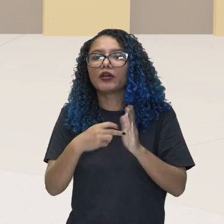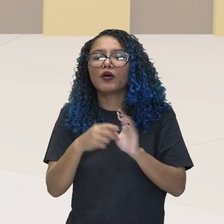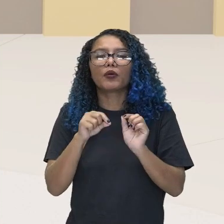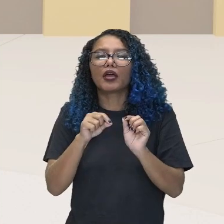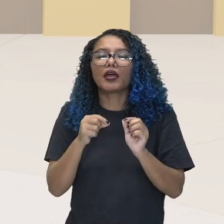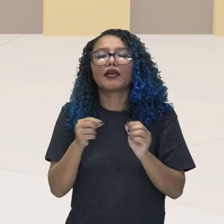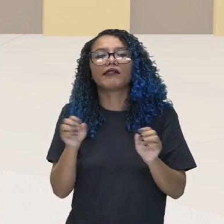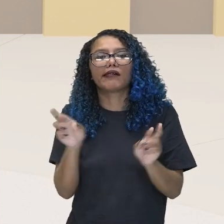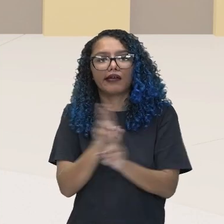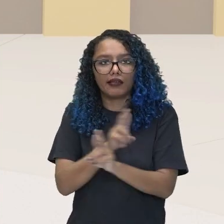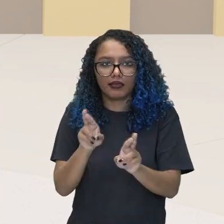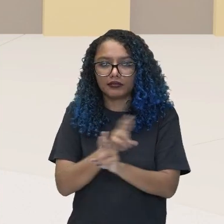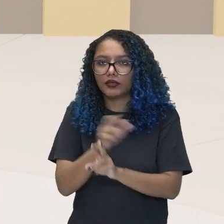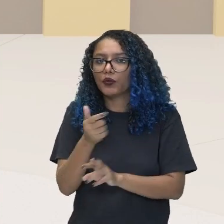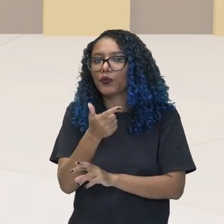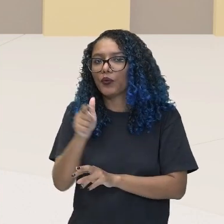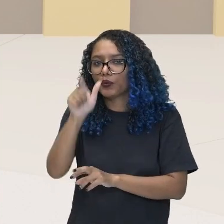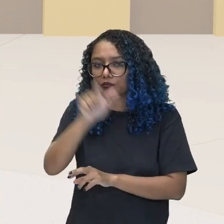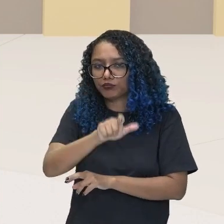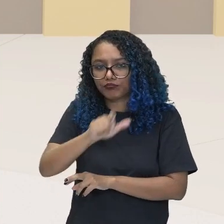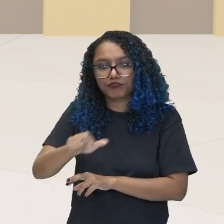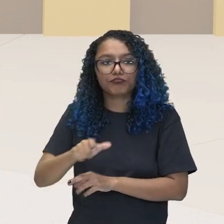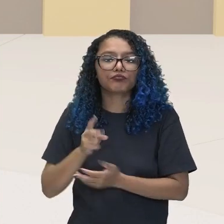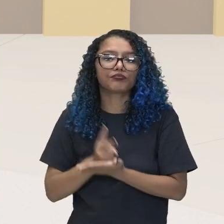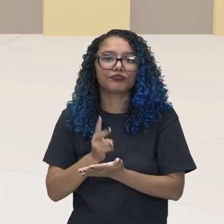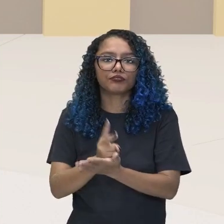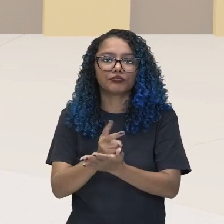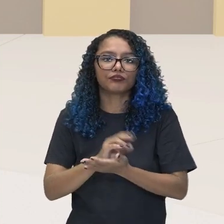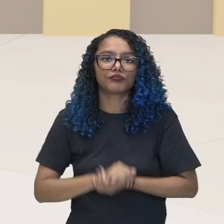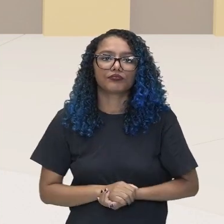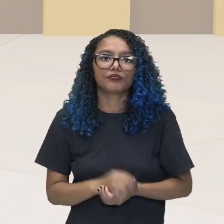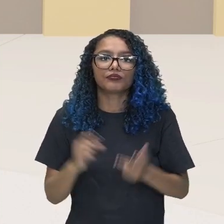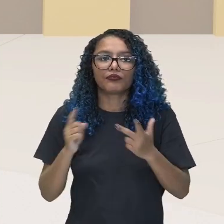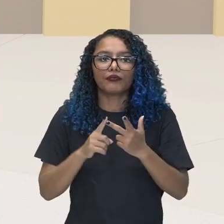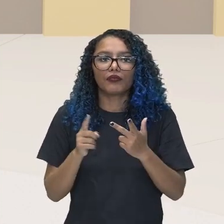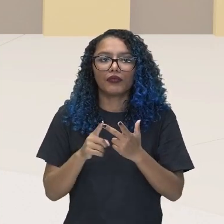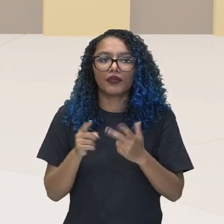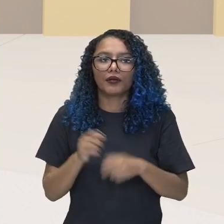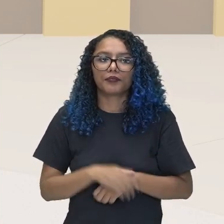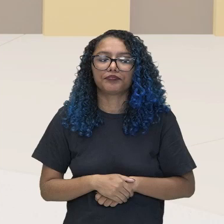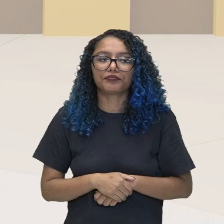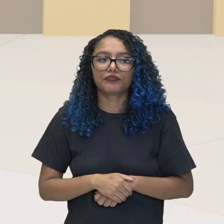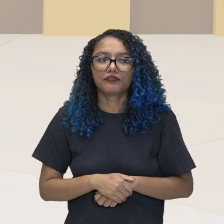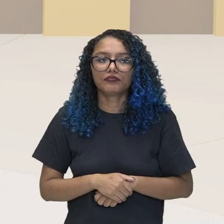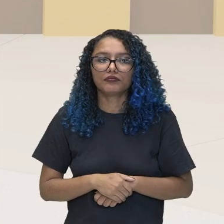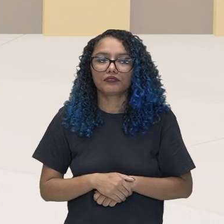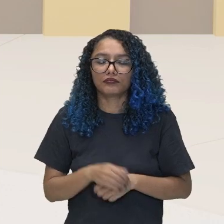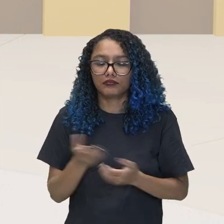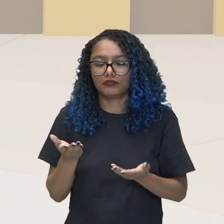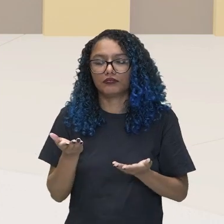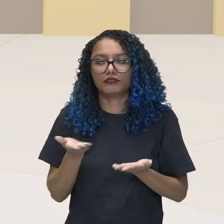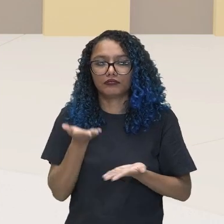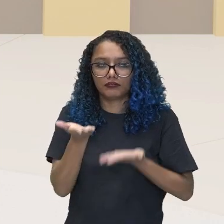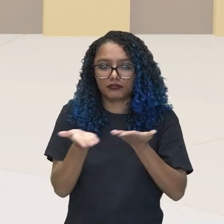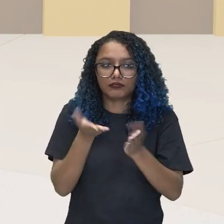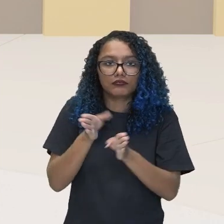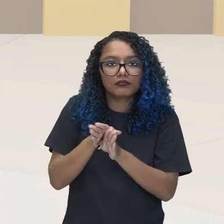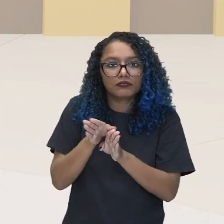outras pessoas, né? Seguindo, eu tenho a orientação de serviço. Uma habilidade do futuro a ser